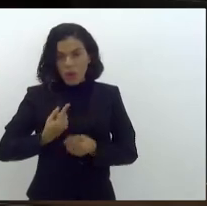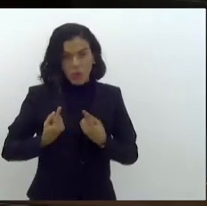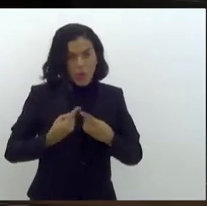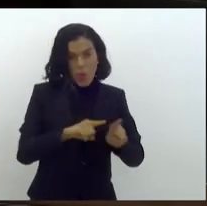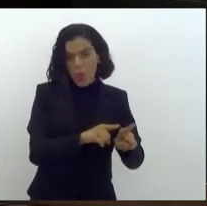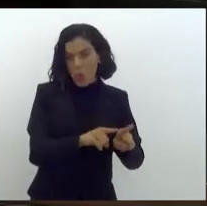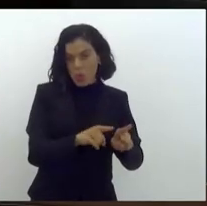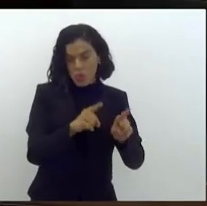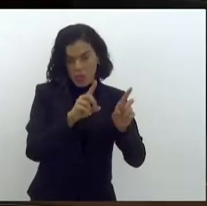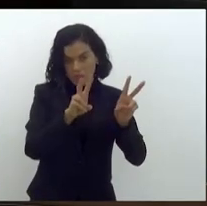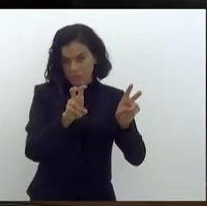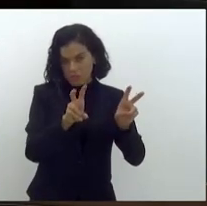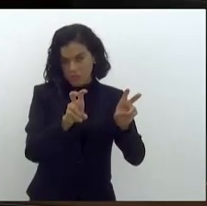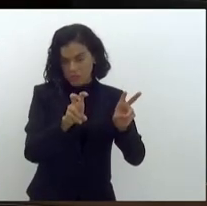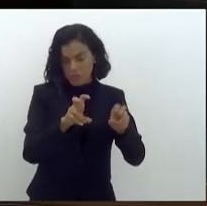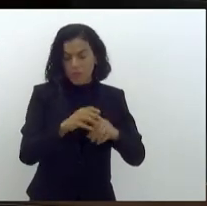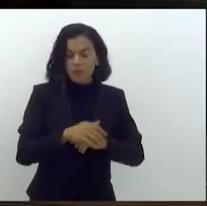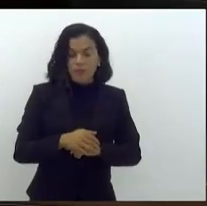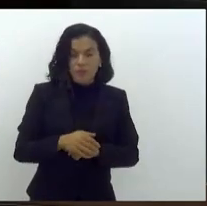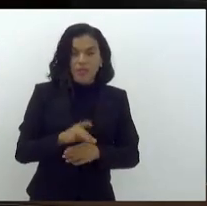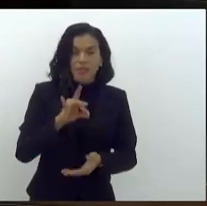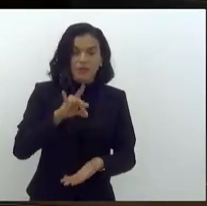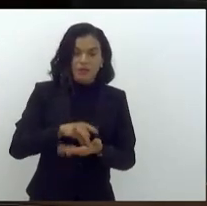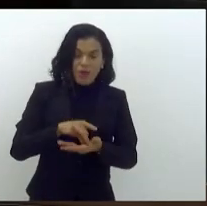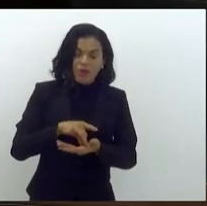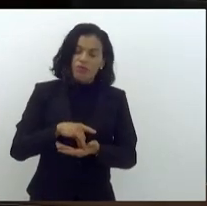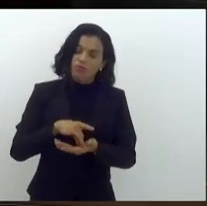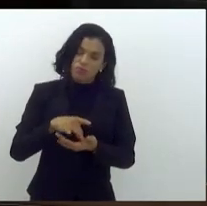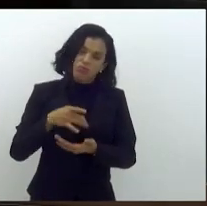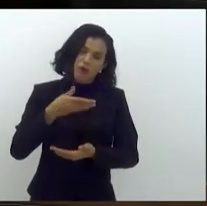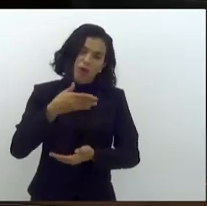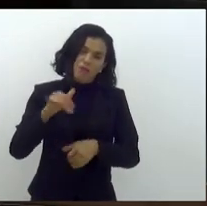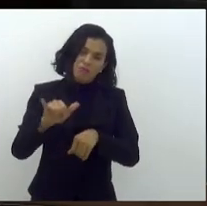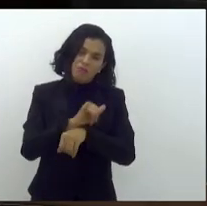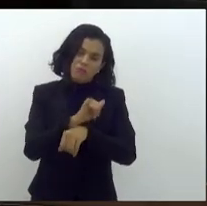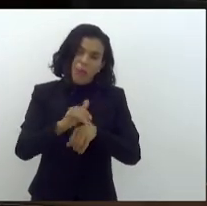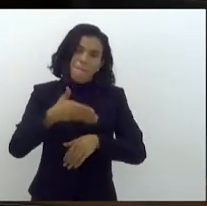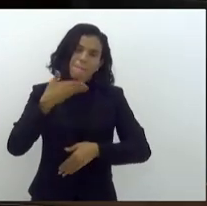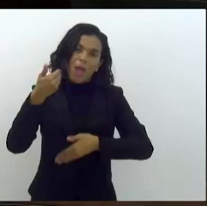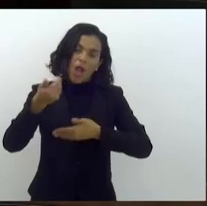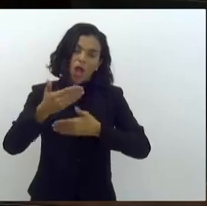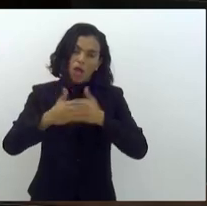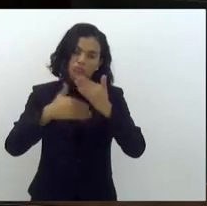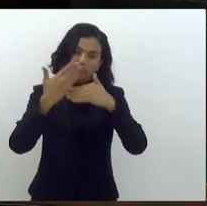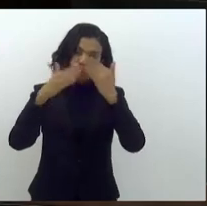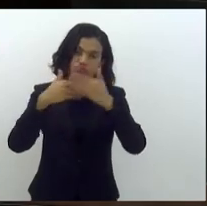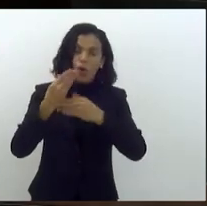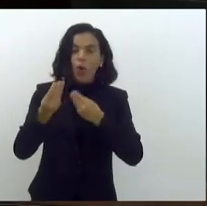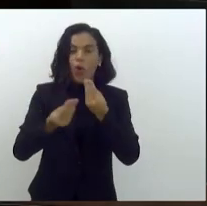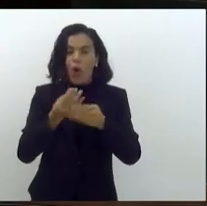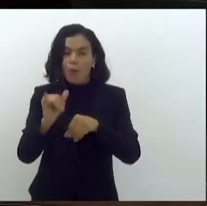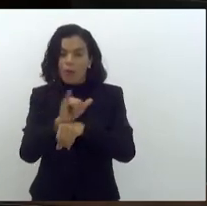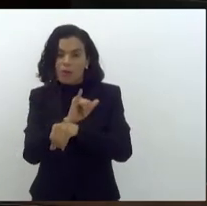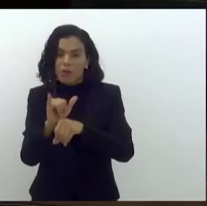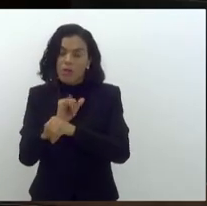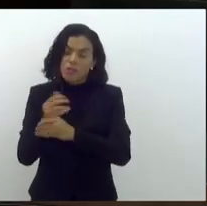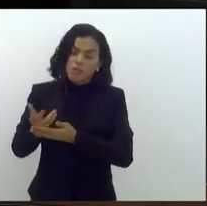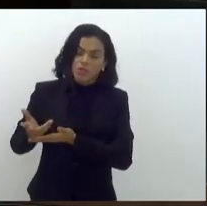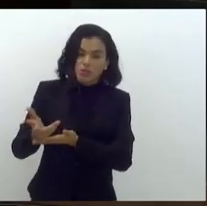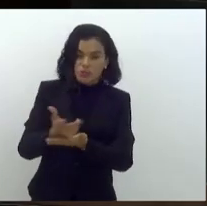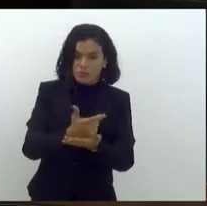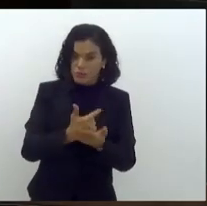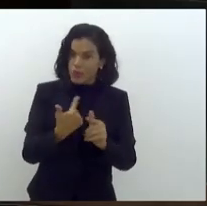habilidades como essas né e que de fato melhorariam o regime atual de tributação do consumo que é um regime